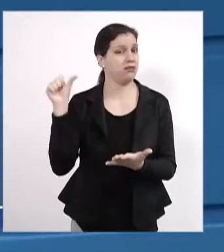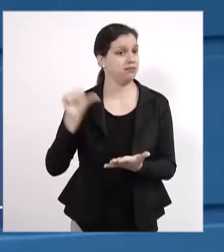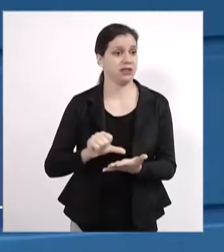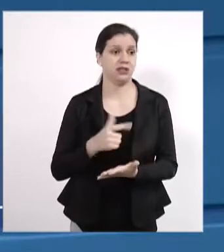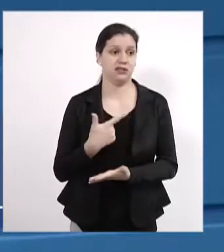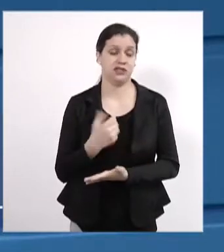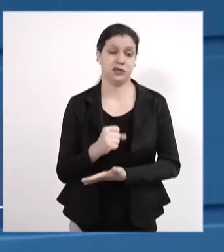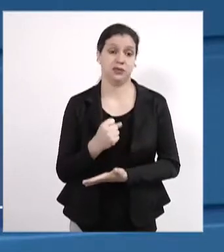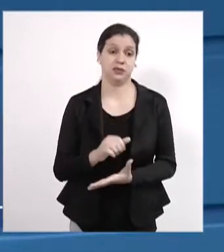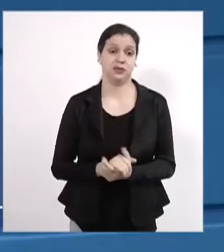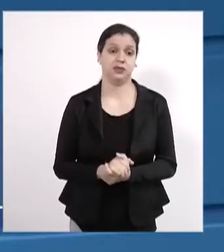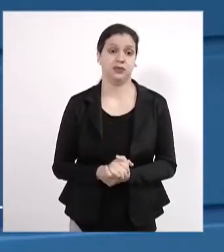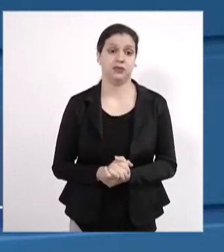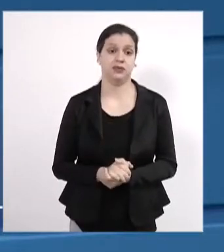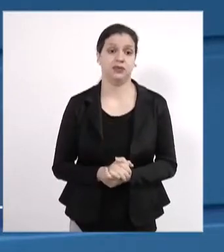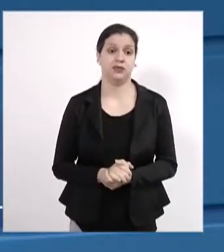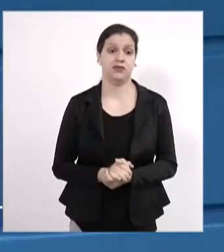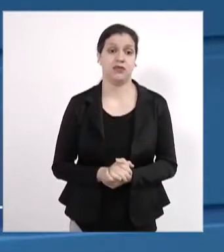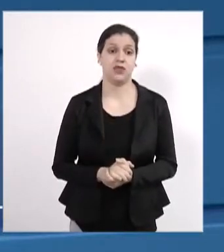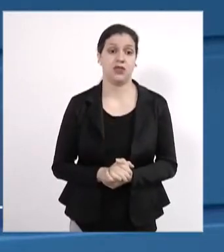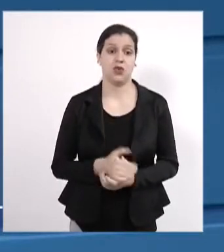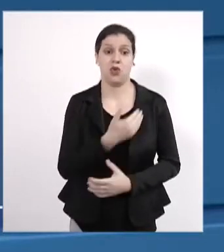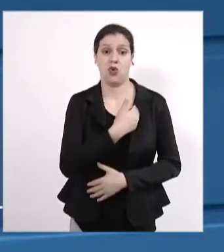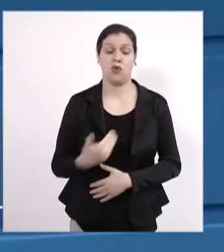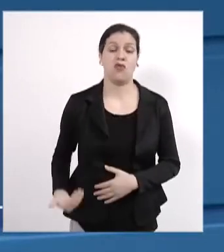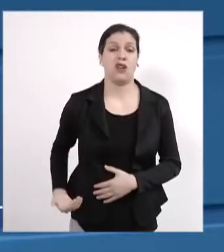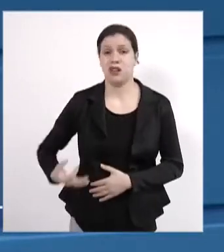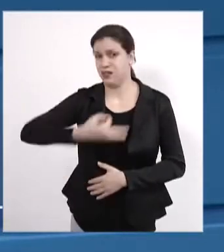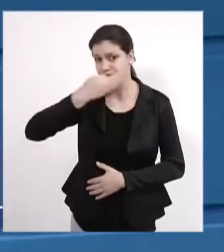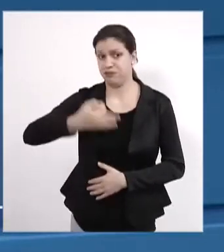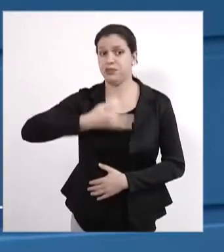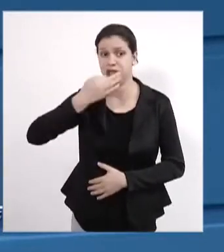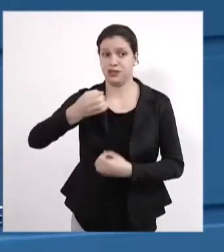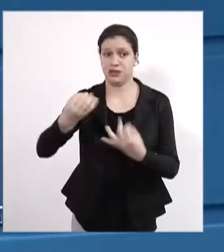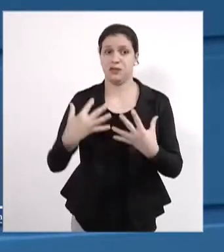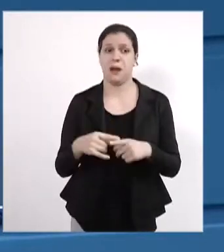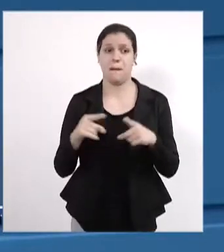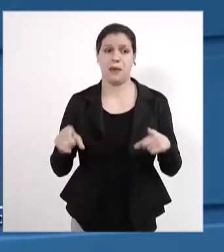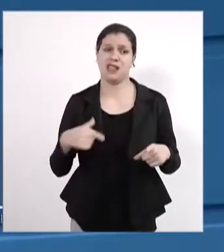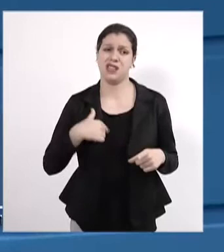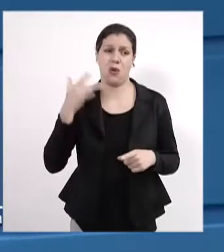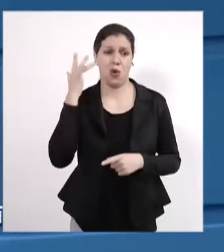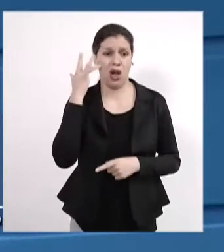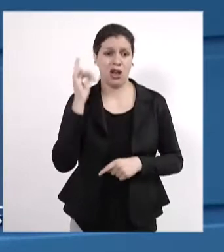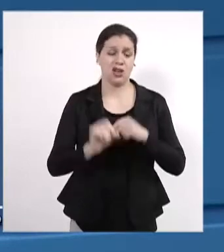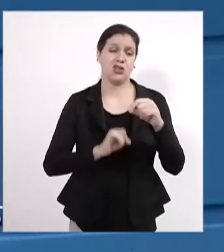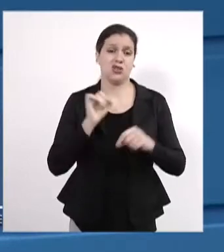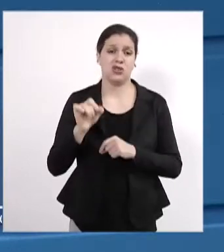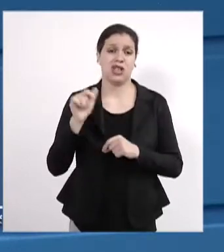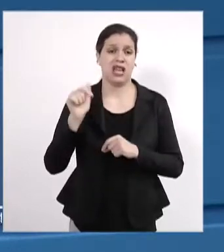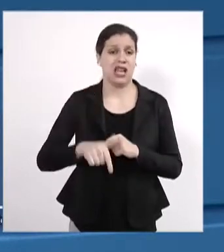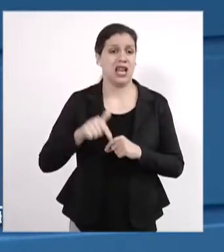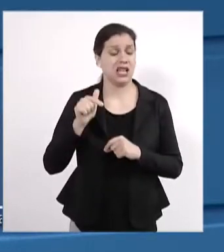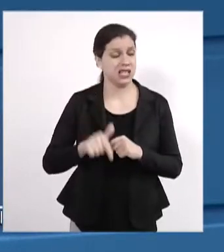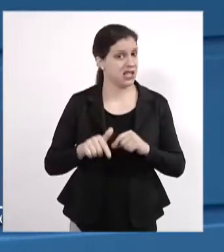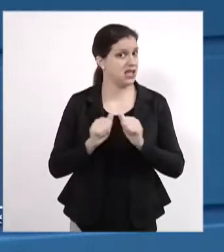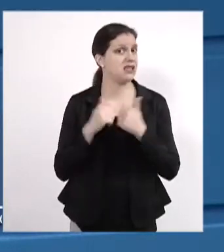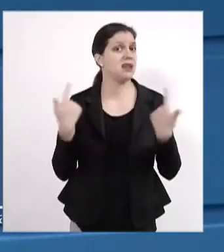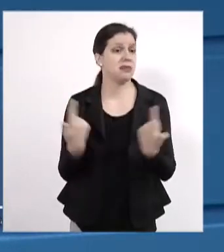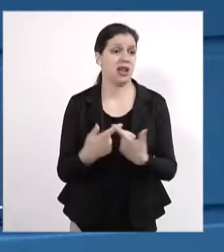Deus. Escutei os argumentos do governo, mas eu acho que essa casa precisa da criação mesmo de uma